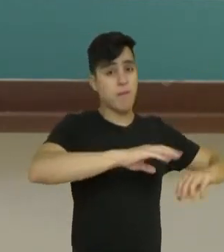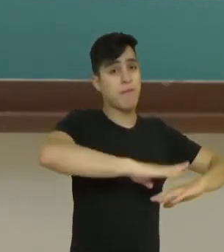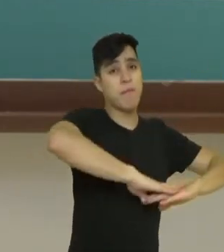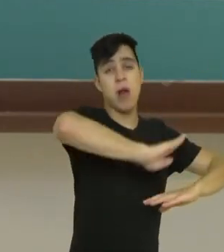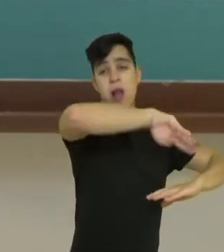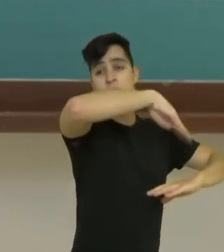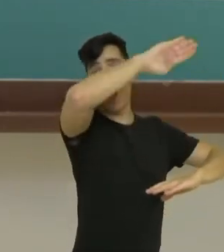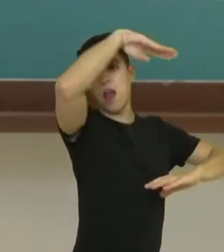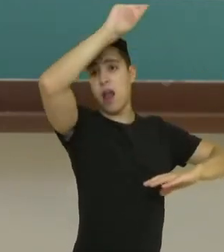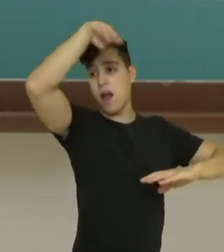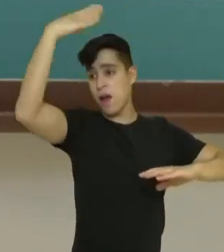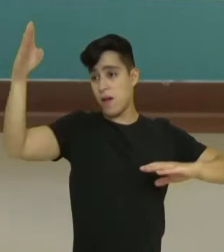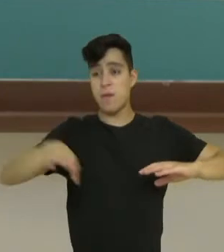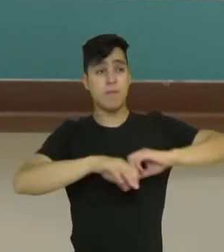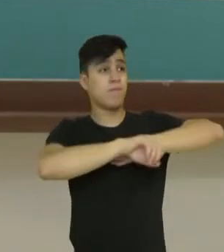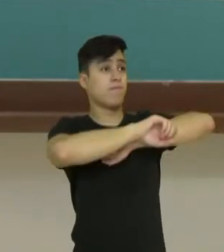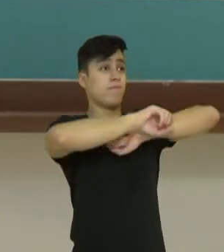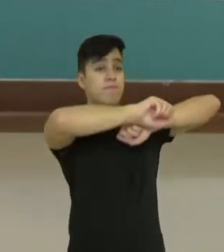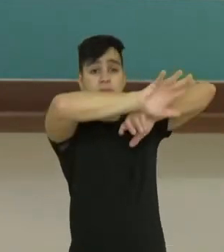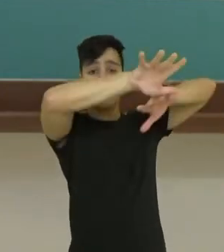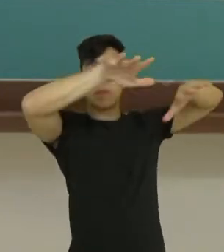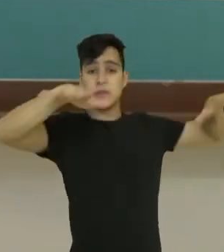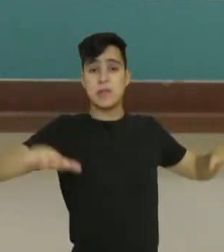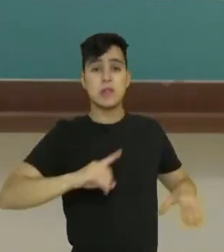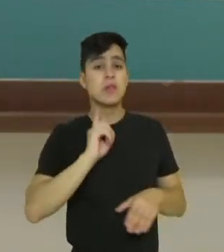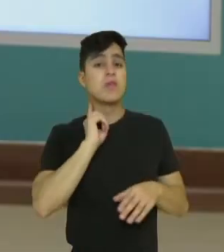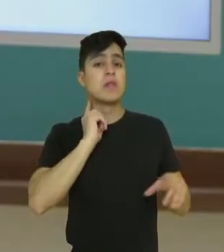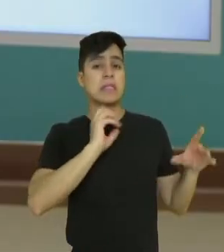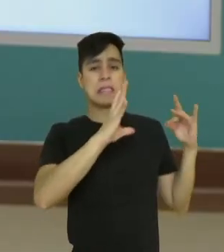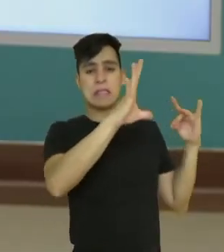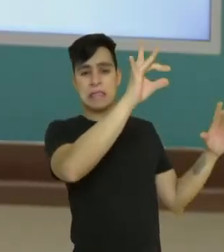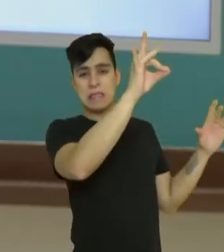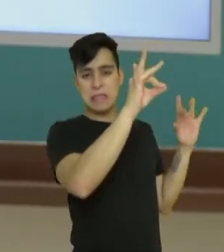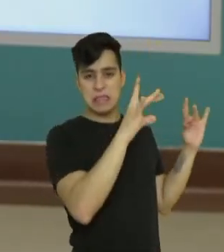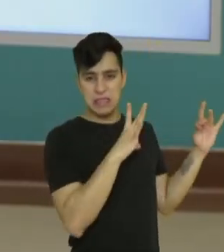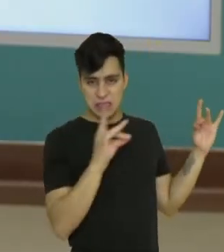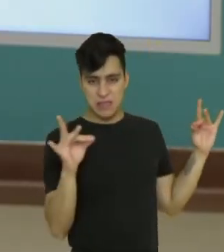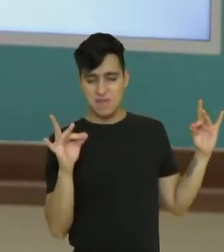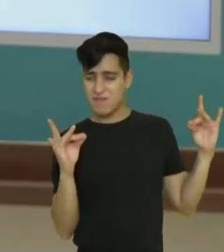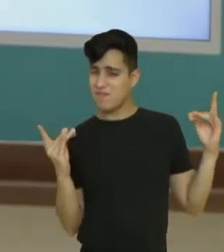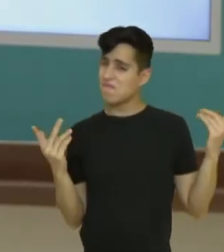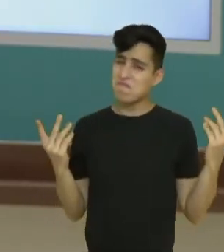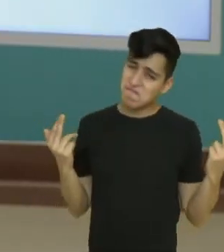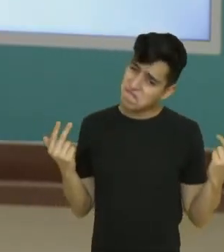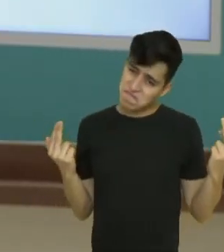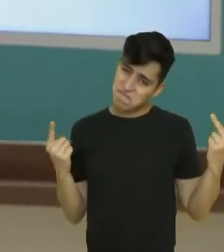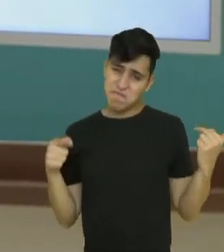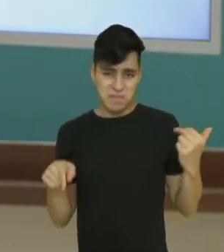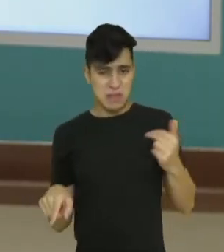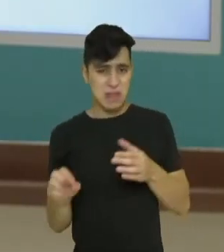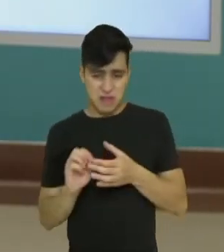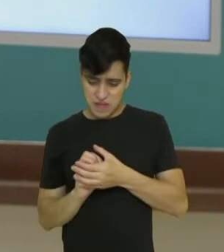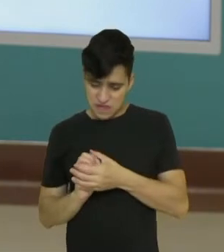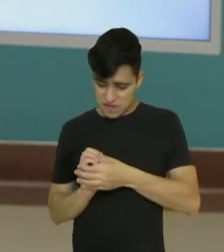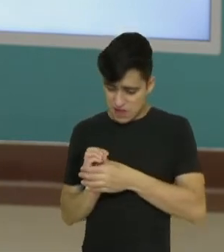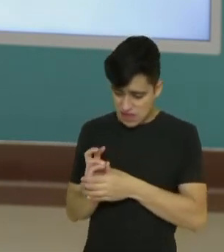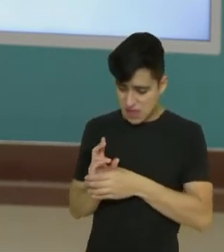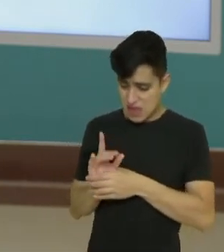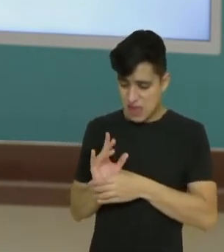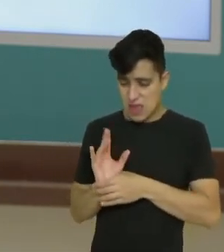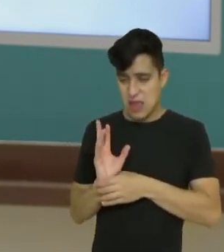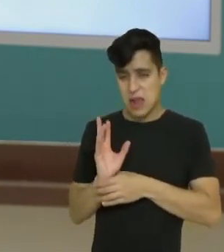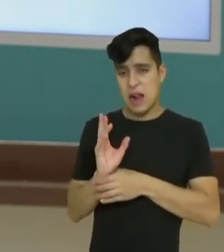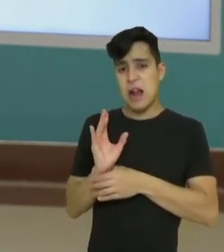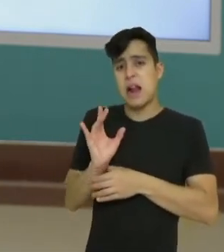Voa alimento para todo lugar, suja a cozinha toda. Talvez não é um pouco diferente do vulcão, quando esse magma